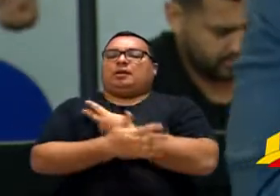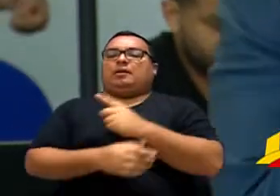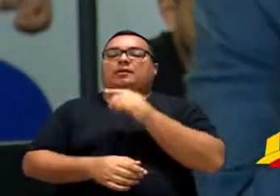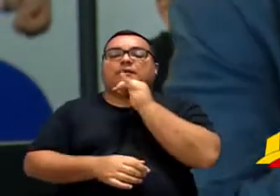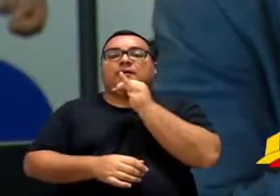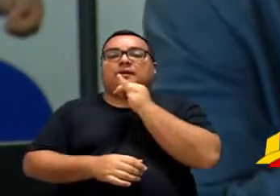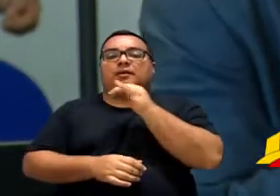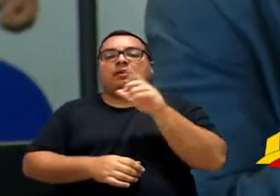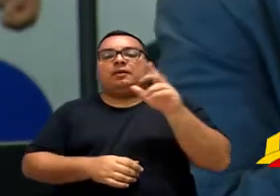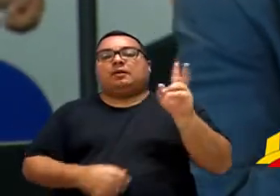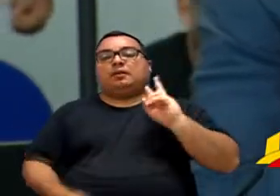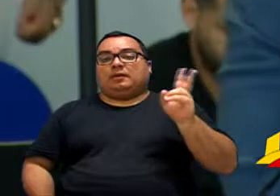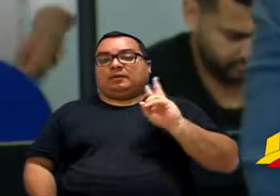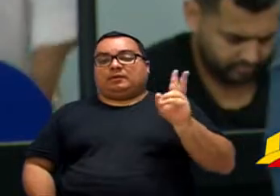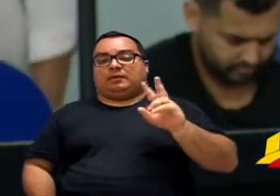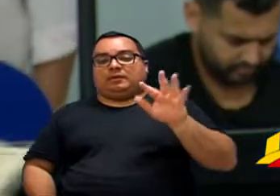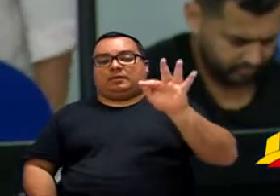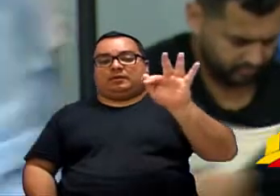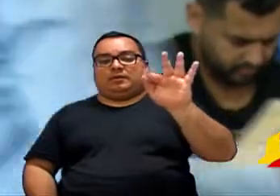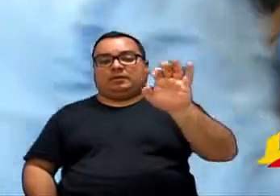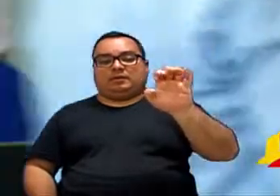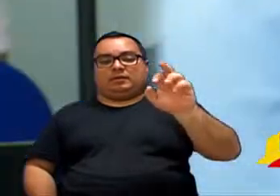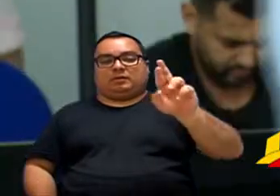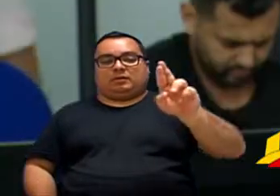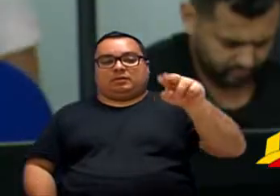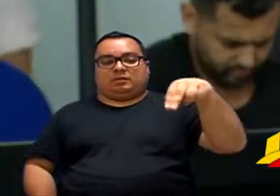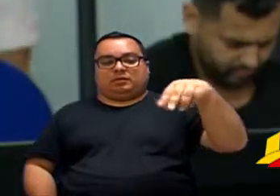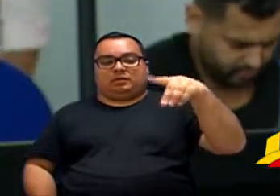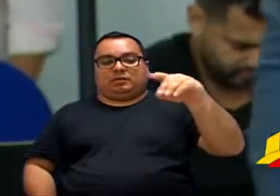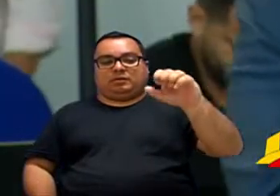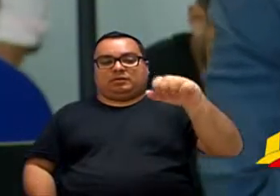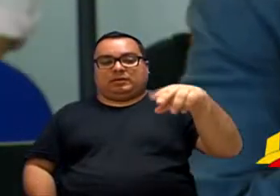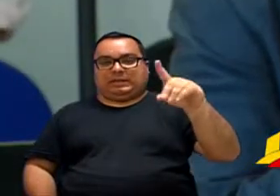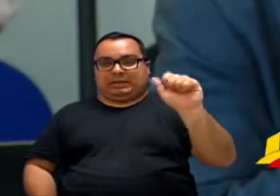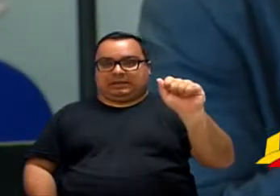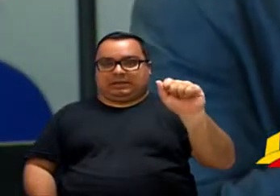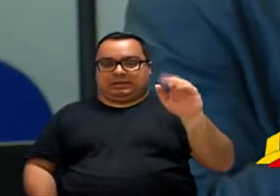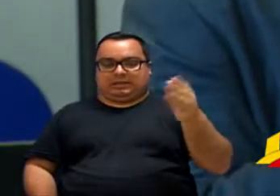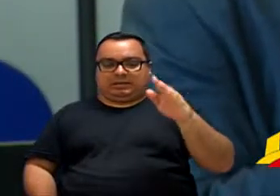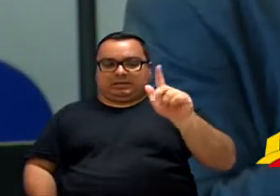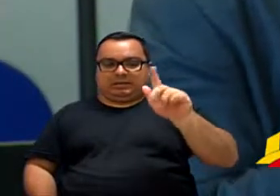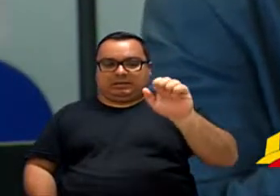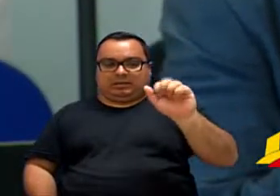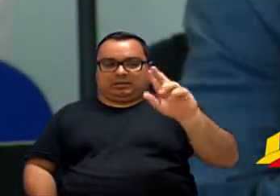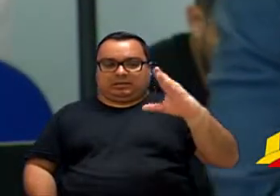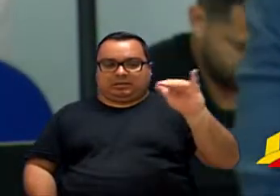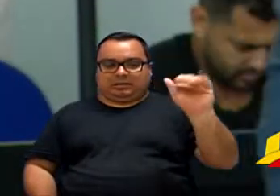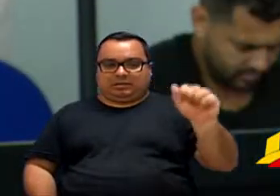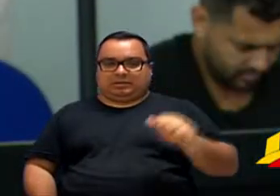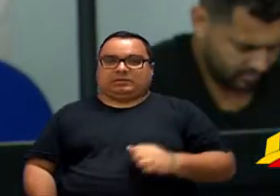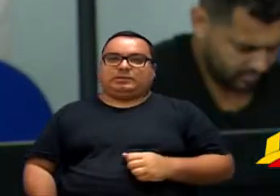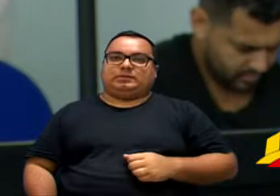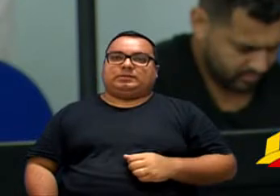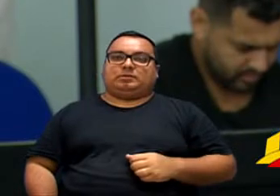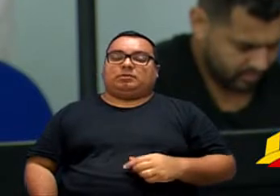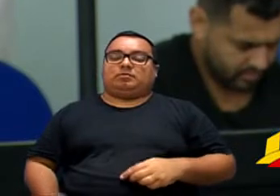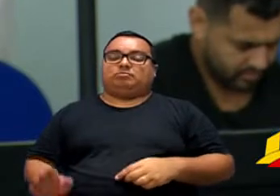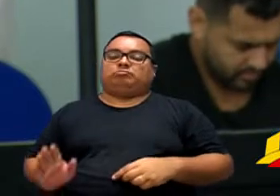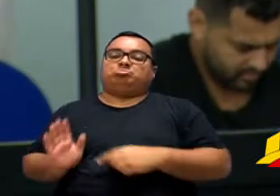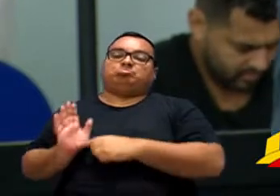Fernanda Garcia Esse é o eu achei assim um ápice o maior exemplo disso ela Apresentou um projeto Vereador